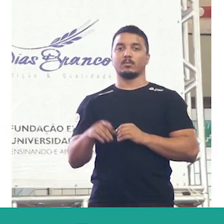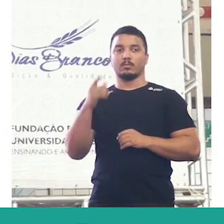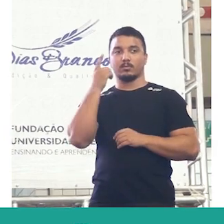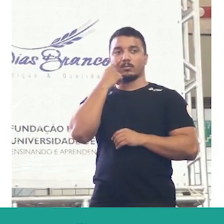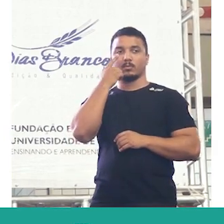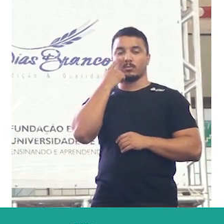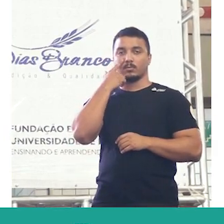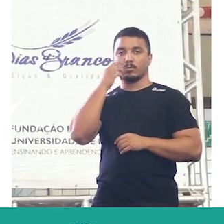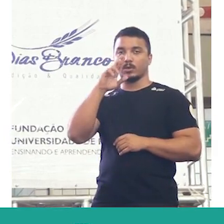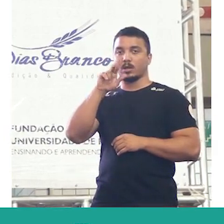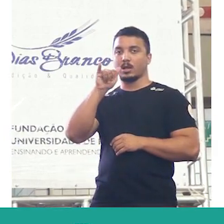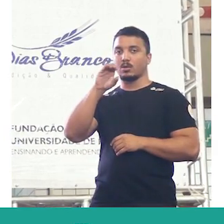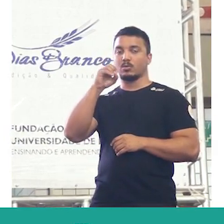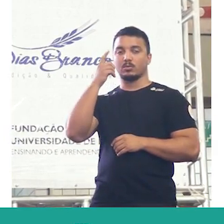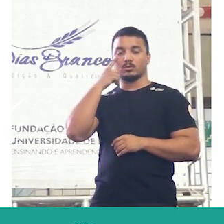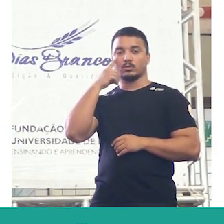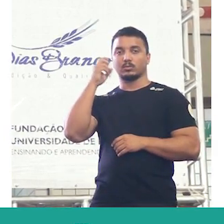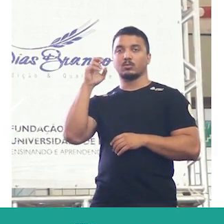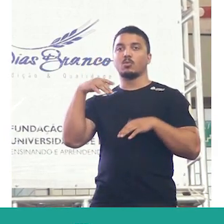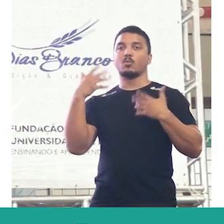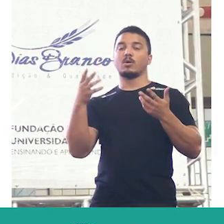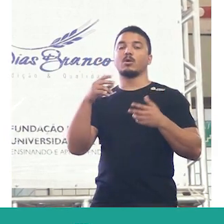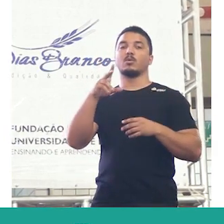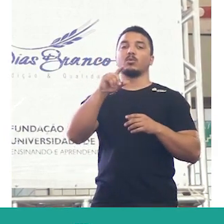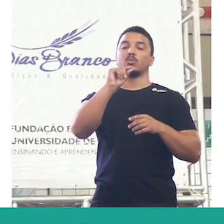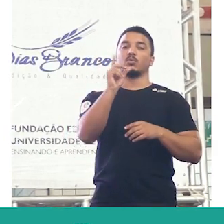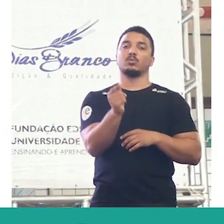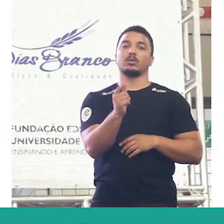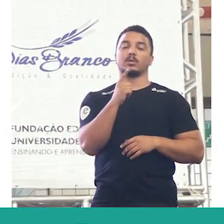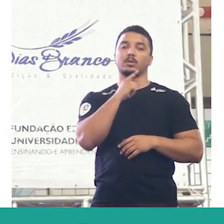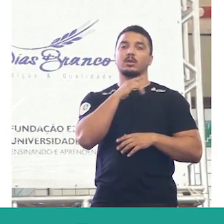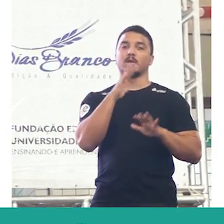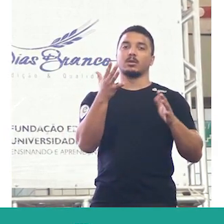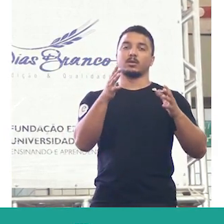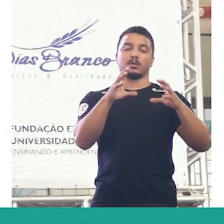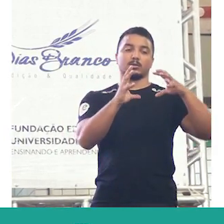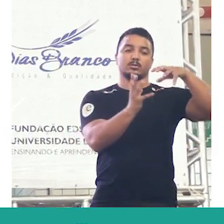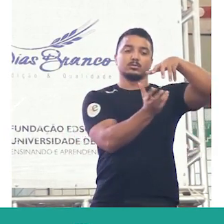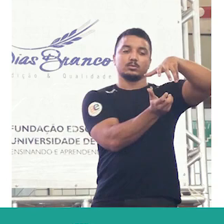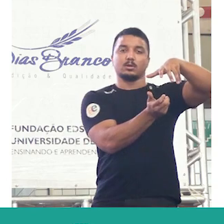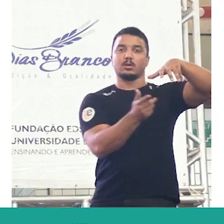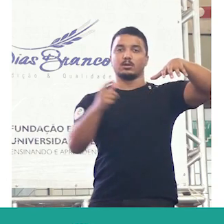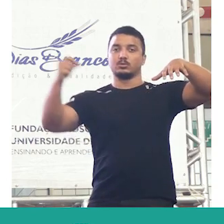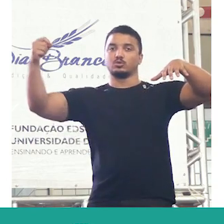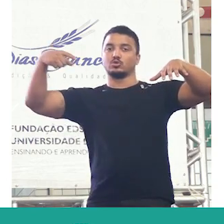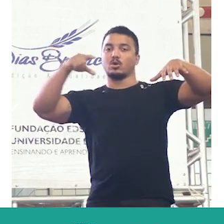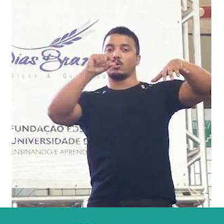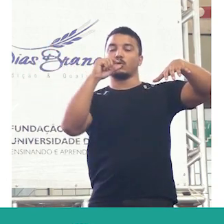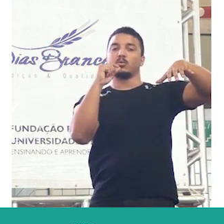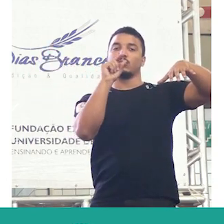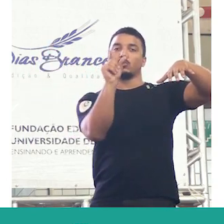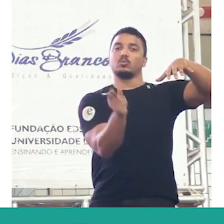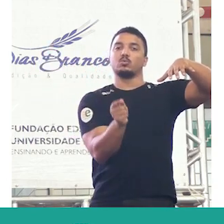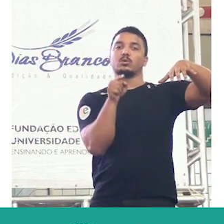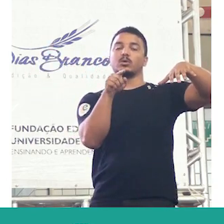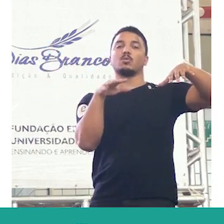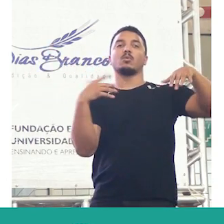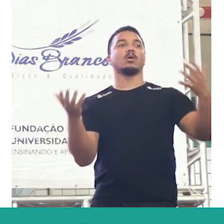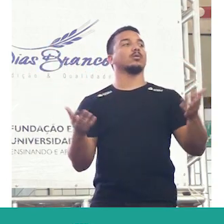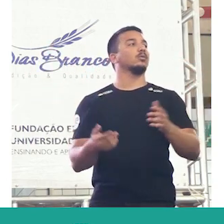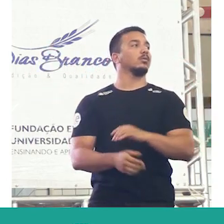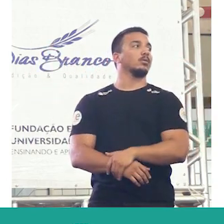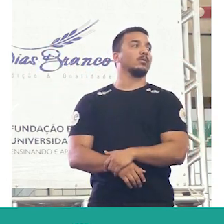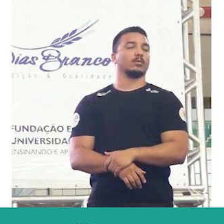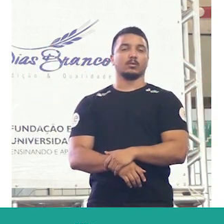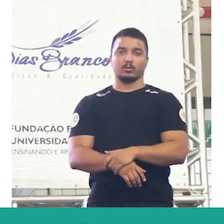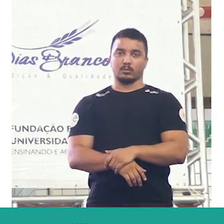Olhem para os raios solares. Olhem para a Terra e me diga qual é a lua que fica entre o Sol e a Terra. Falei, escutei.